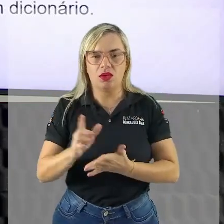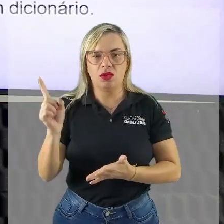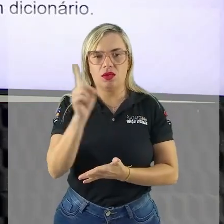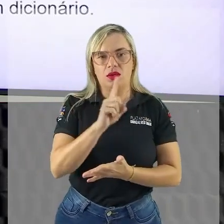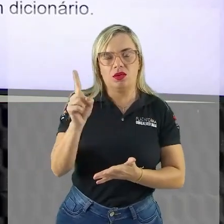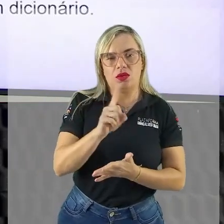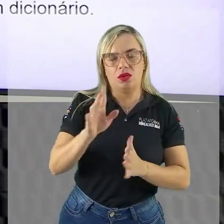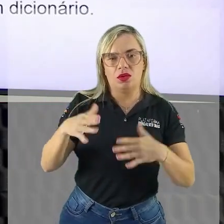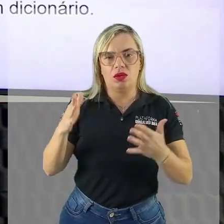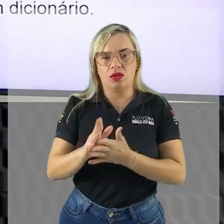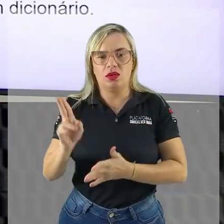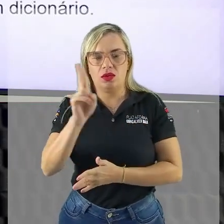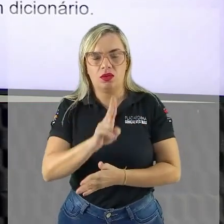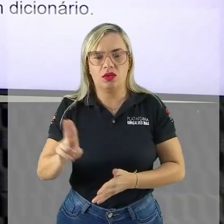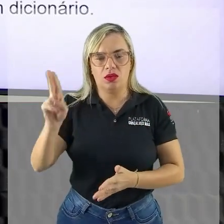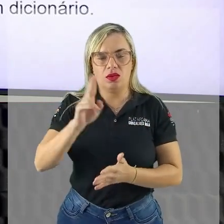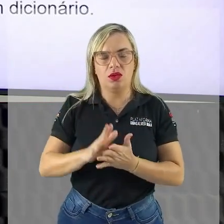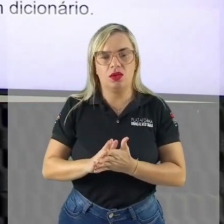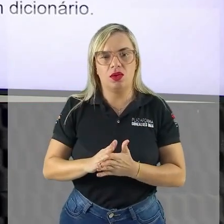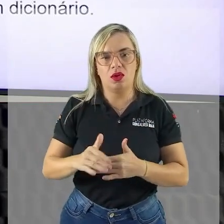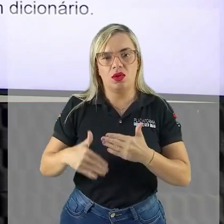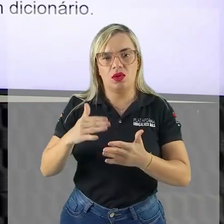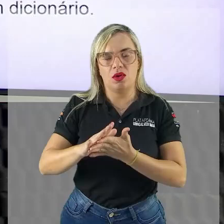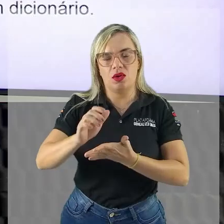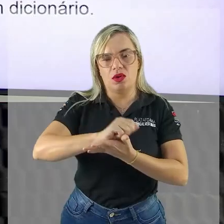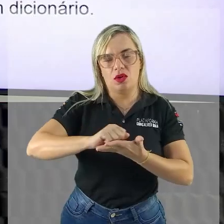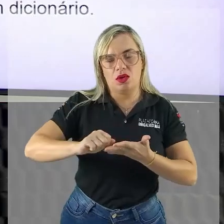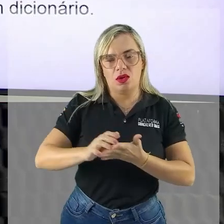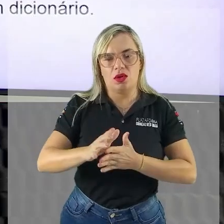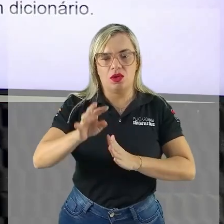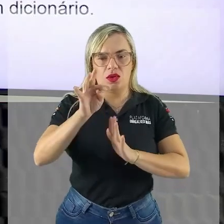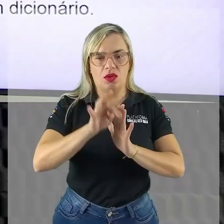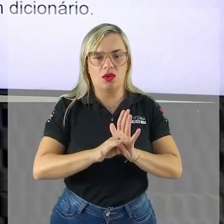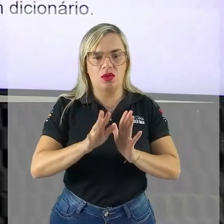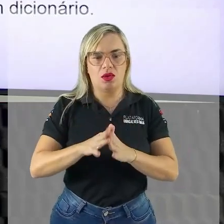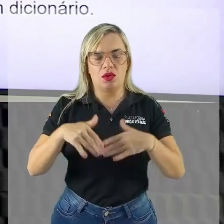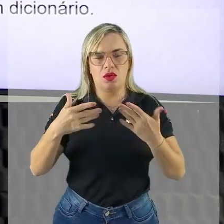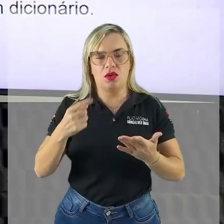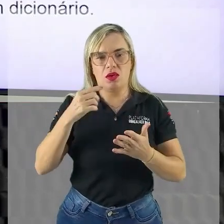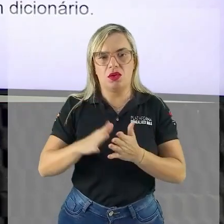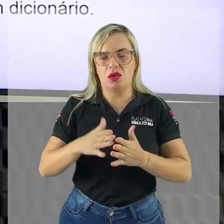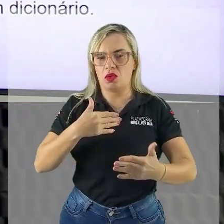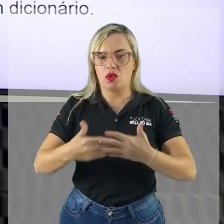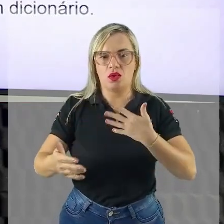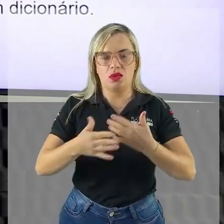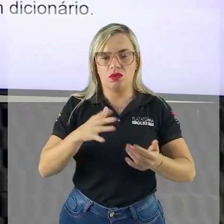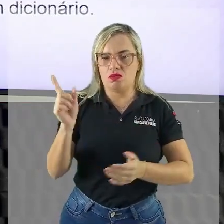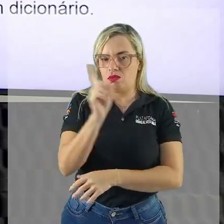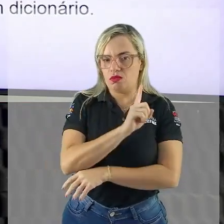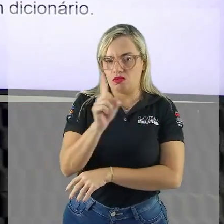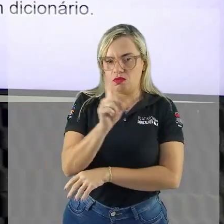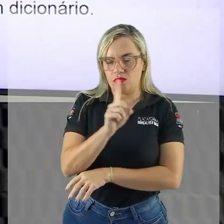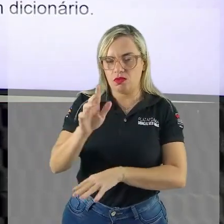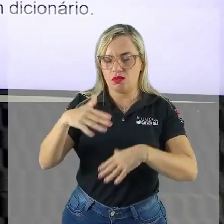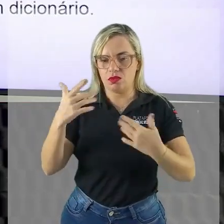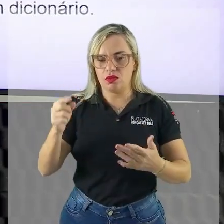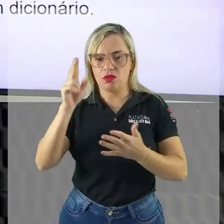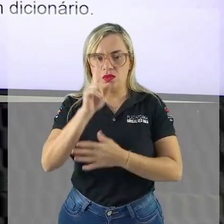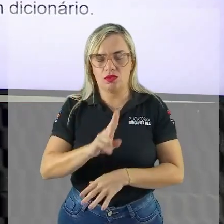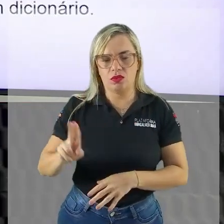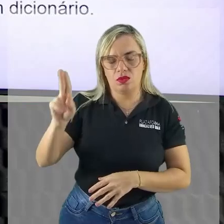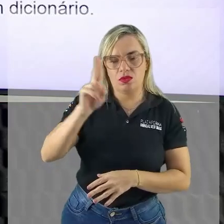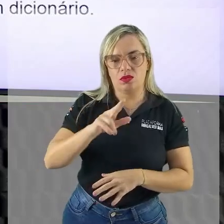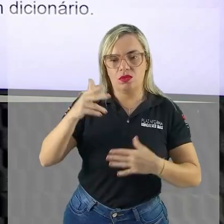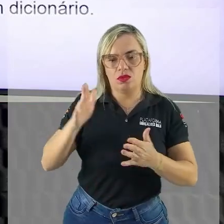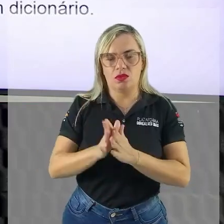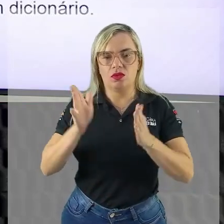não são usadas ao longo do texto de maneira aleatória, a esmo. Não. Elas são